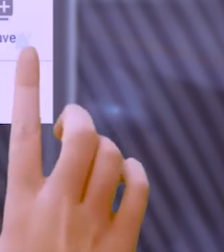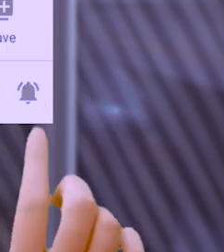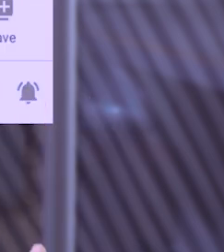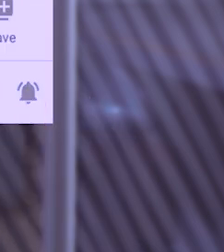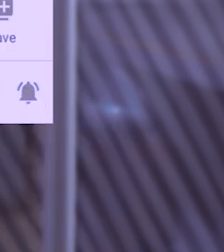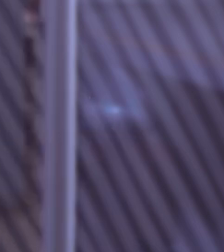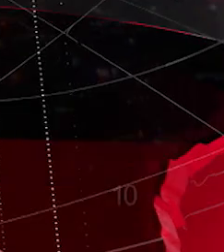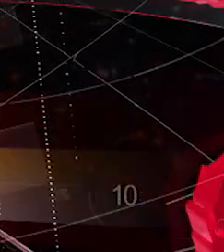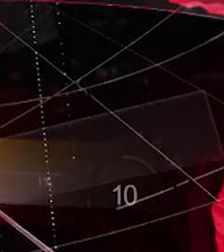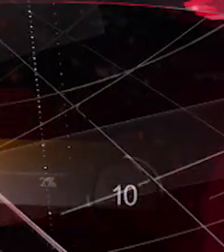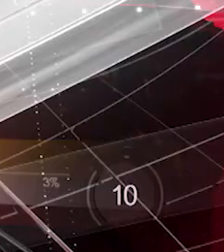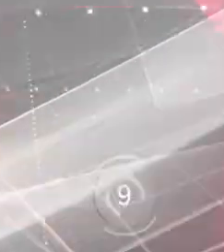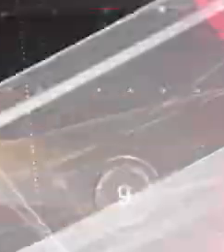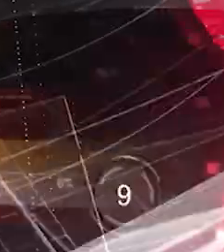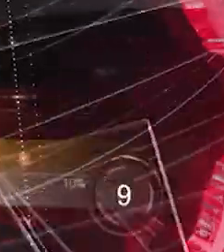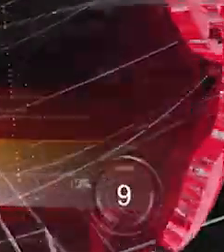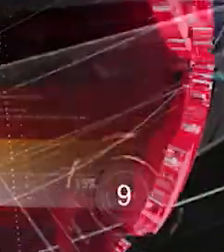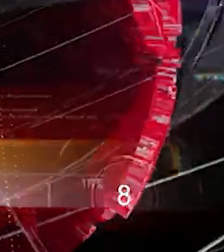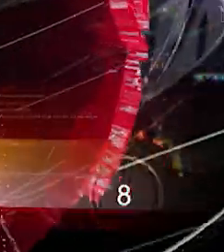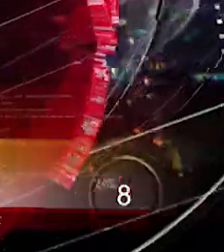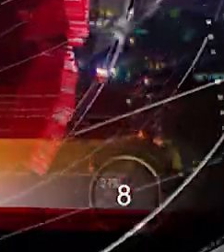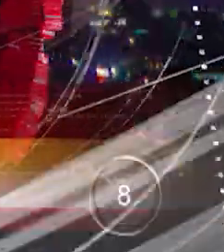de notificação.